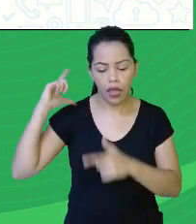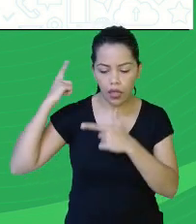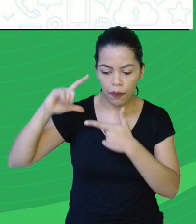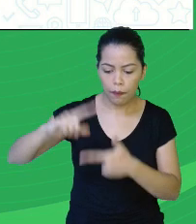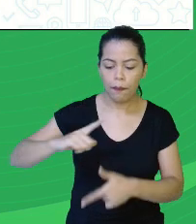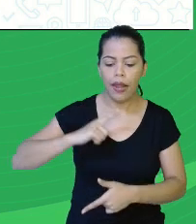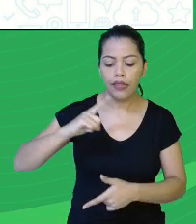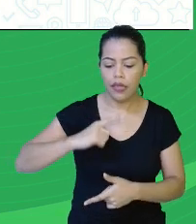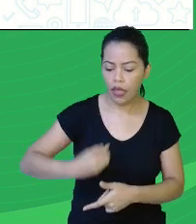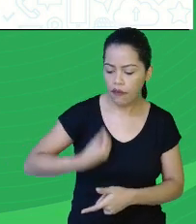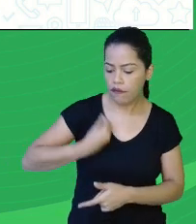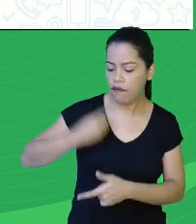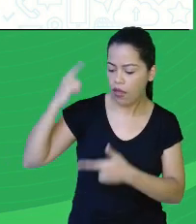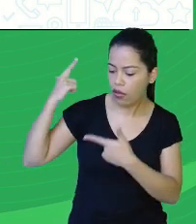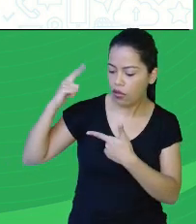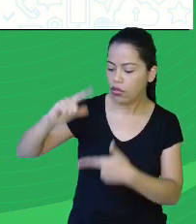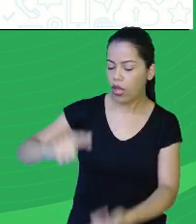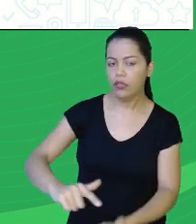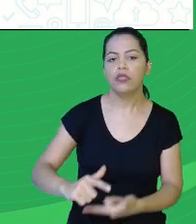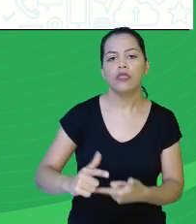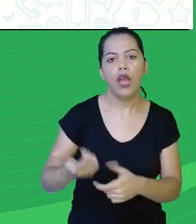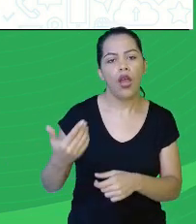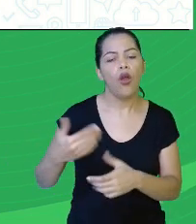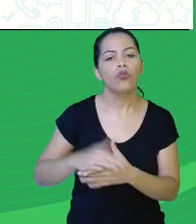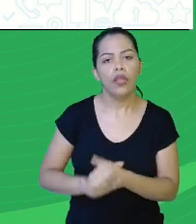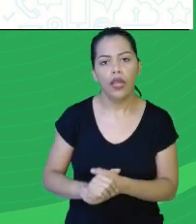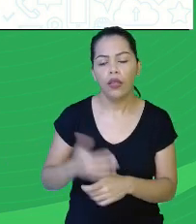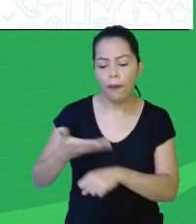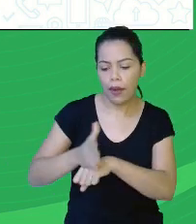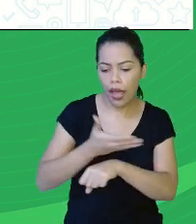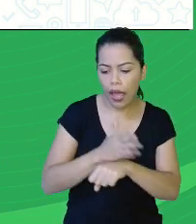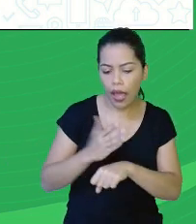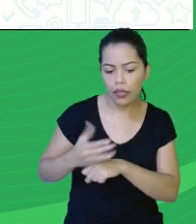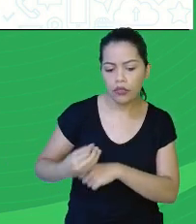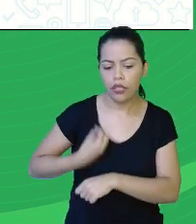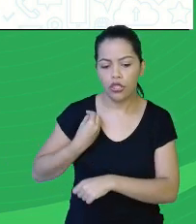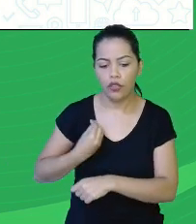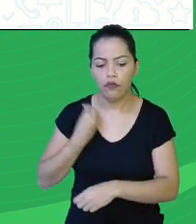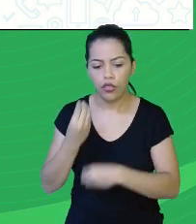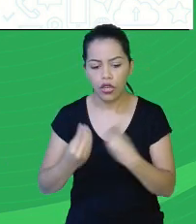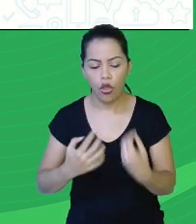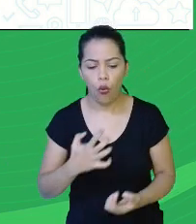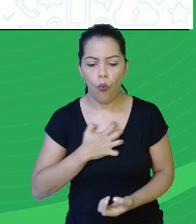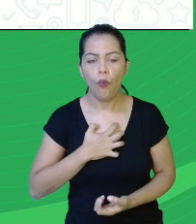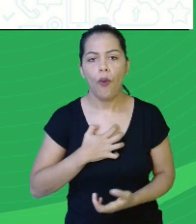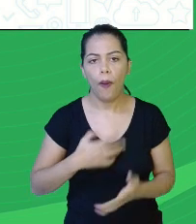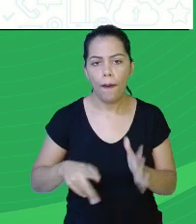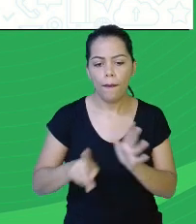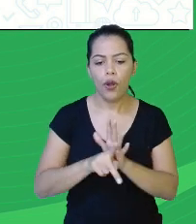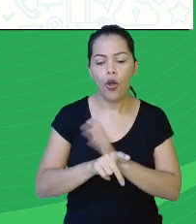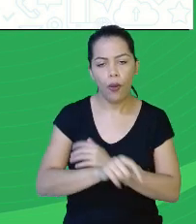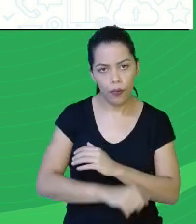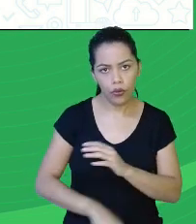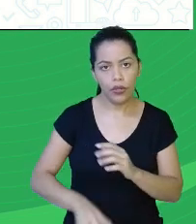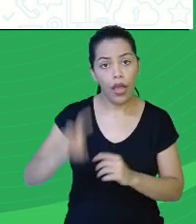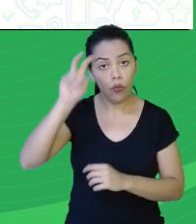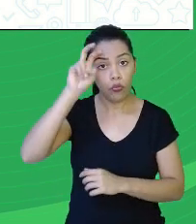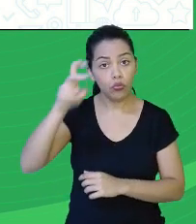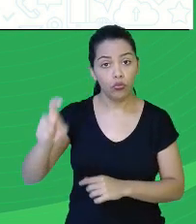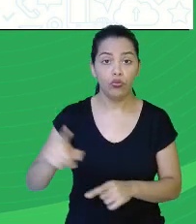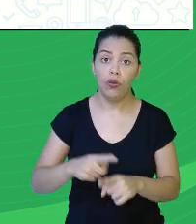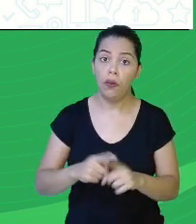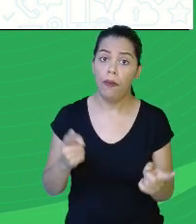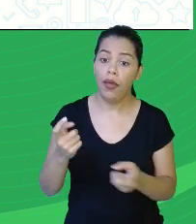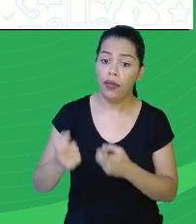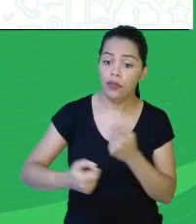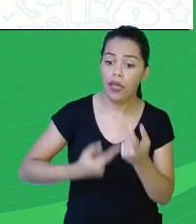culturais e preservarem os costumes nas suas terras. Porém, nem sempre isso é respeitado. Às vezes, os quilombolas